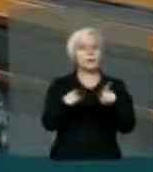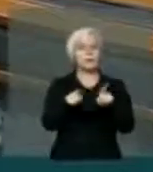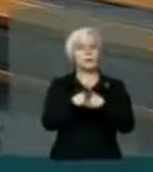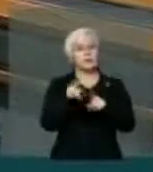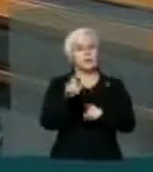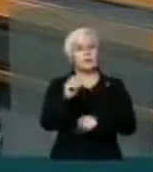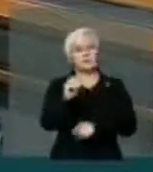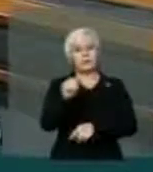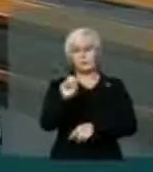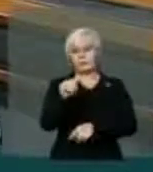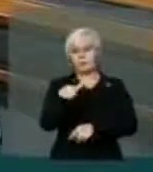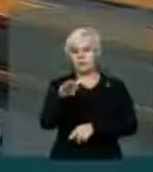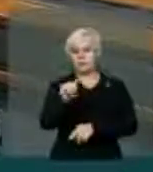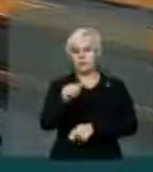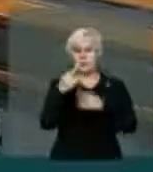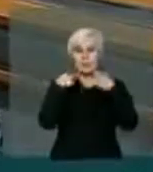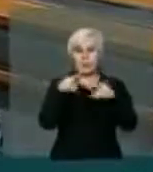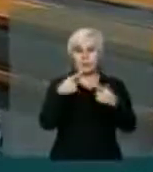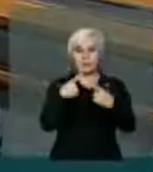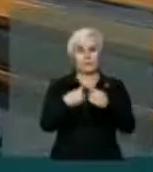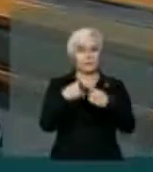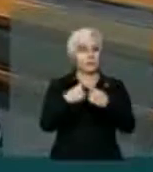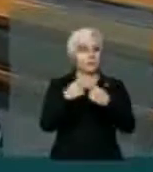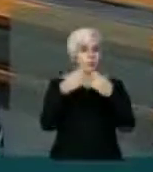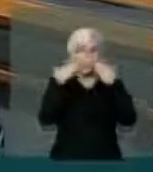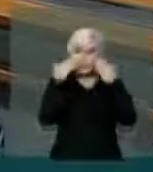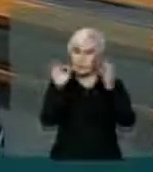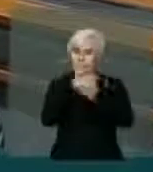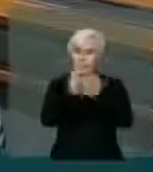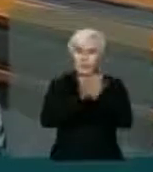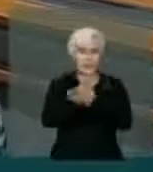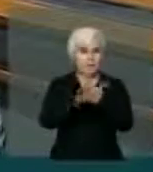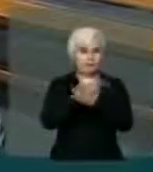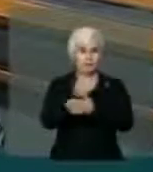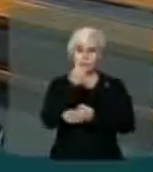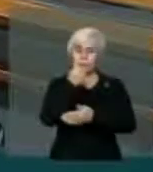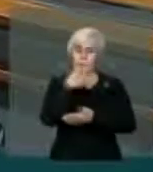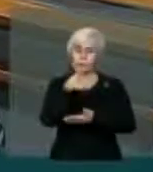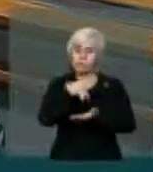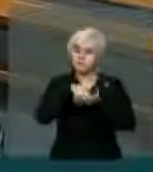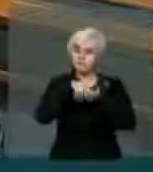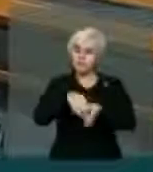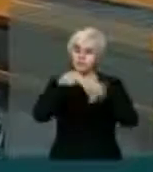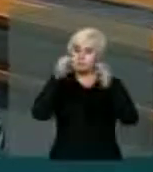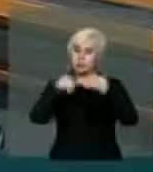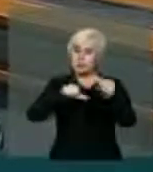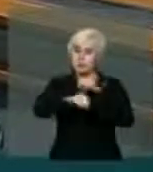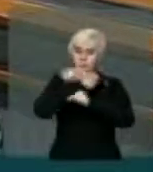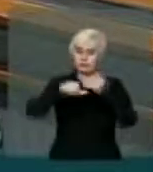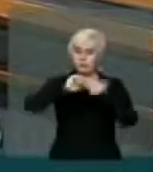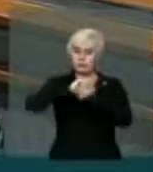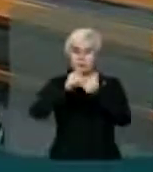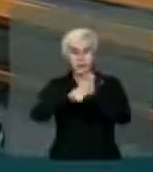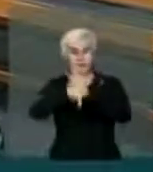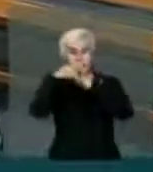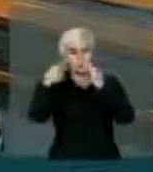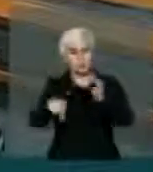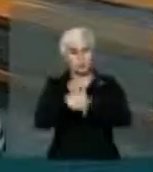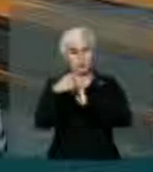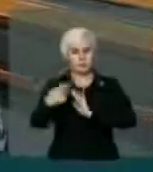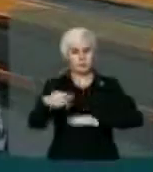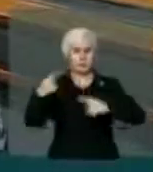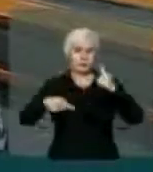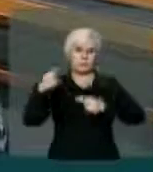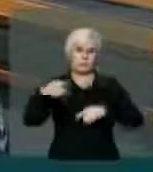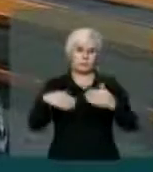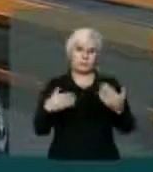e a Rosana reclamam de não se ter apresentado resultados práticos, concretos e ações efetivas sobre esse